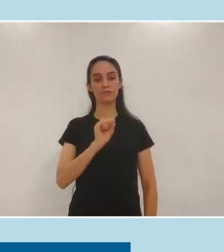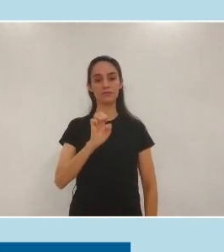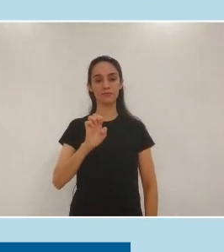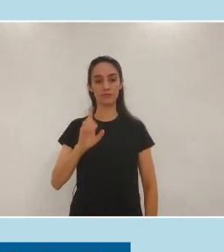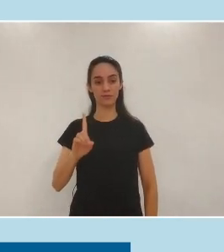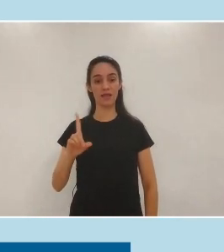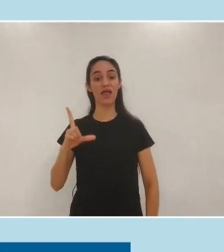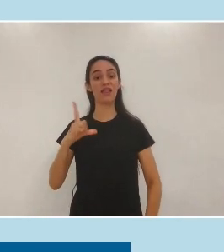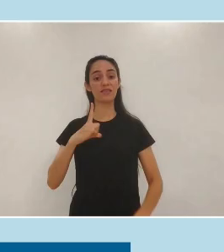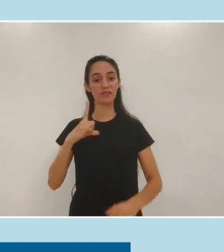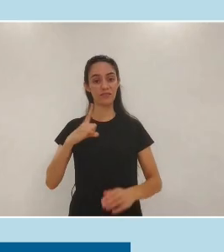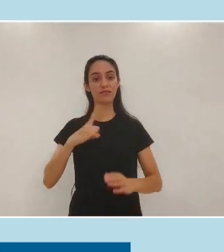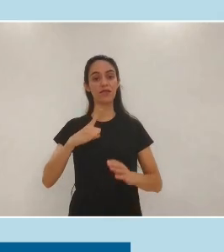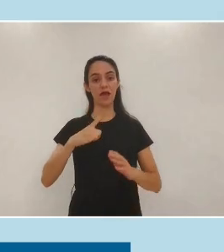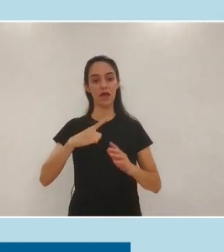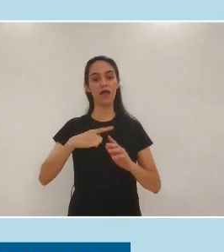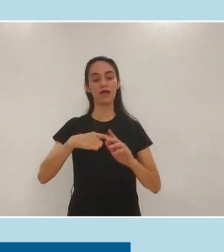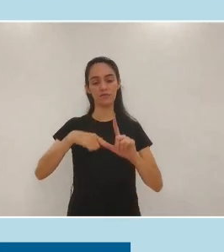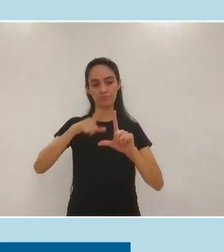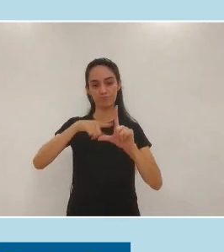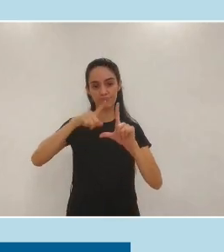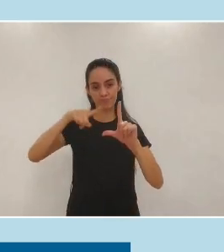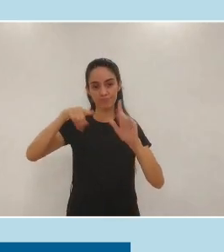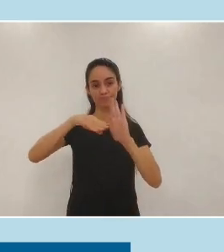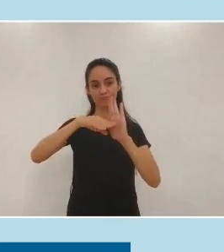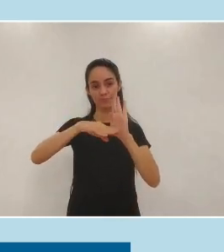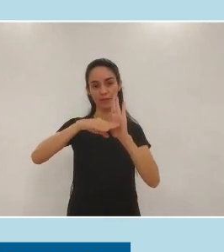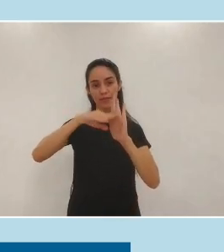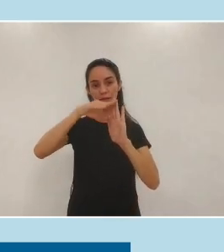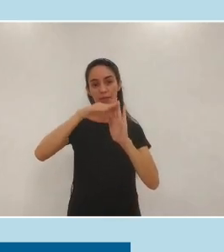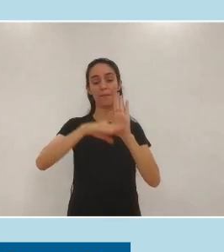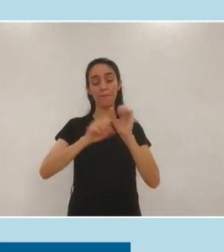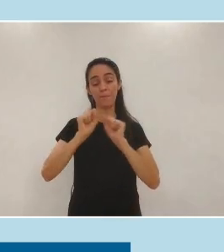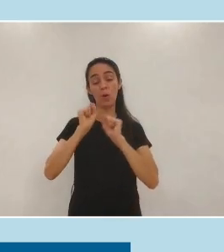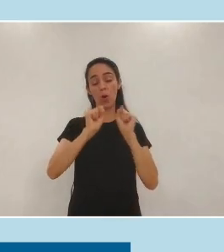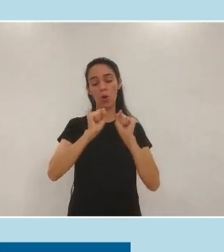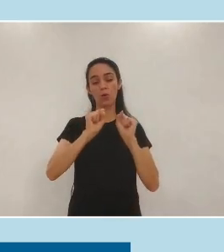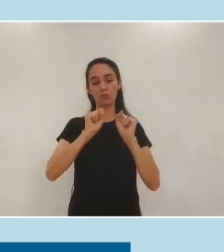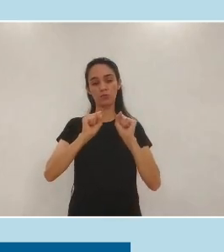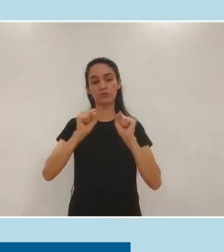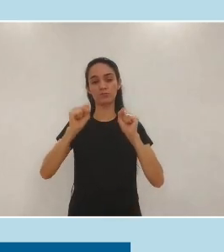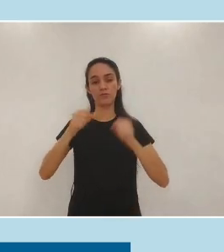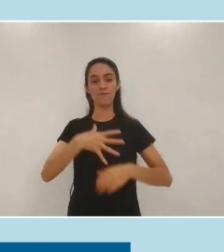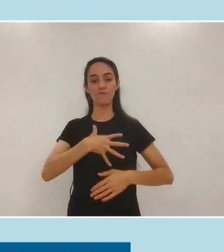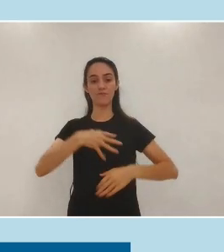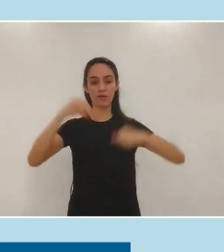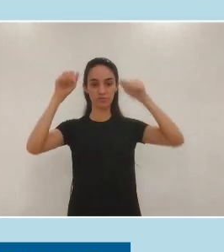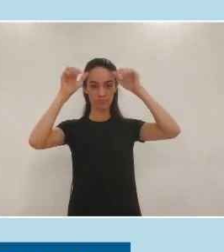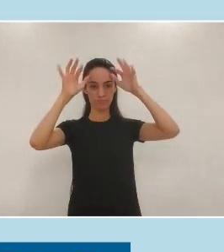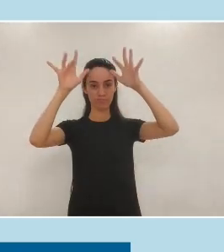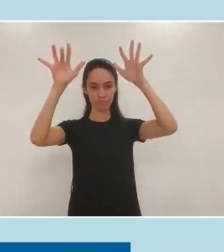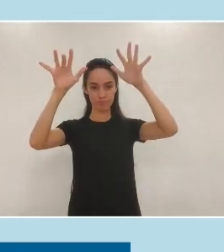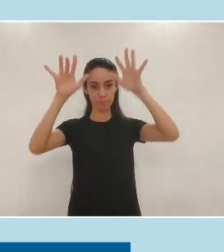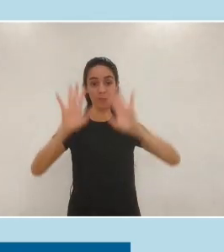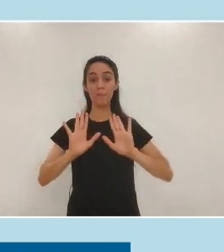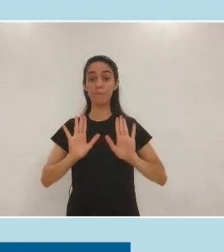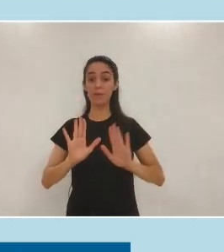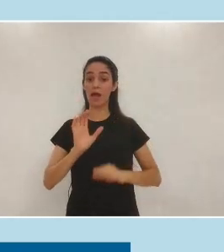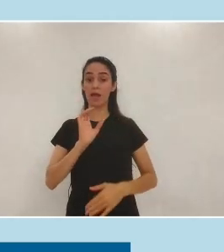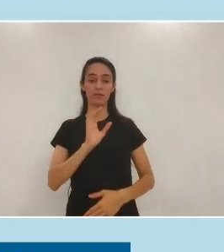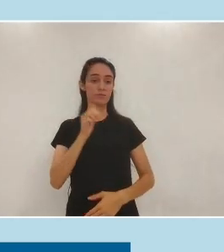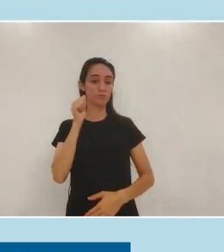ali, uma probabilidade que essa criança nasça com autismo. Mas essa mulher não é diagnosticada ali.